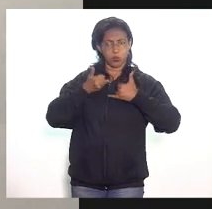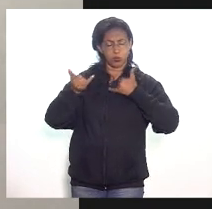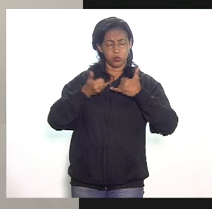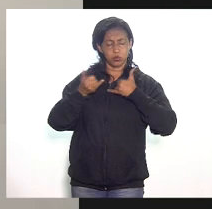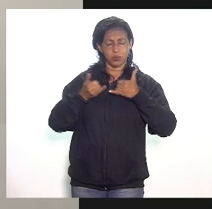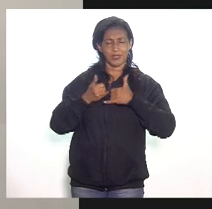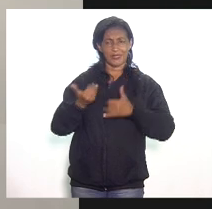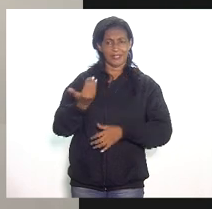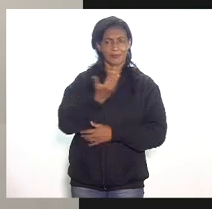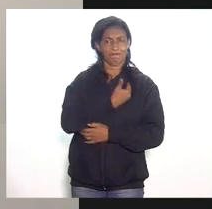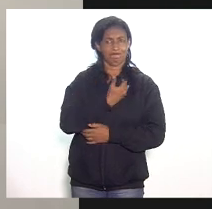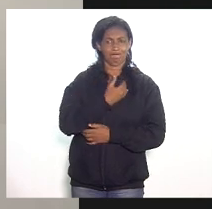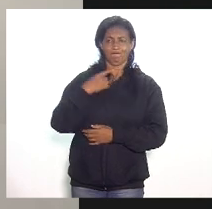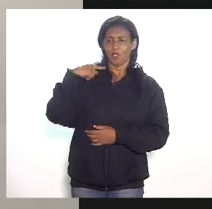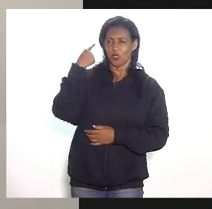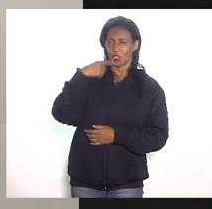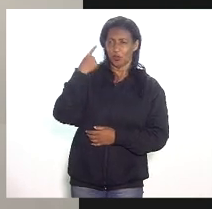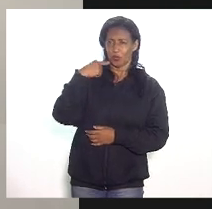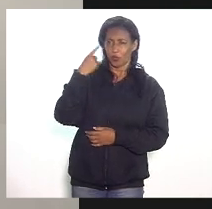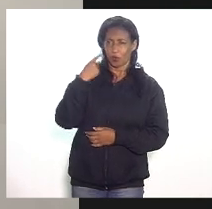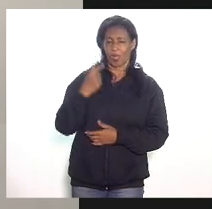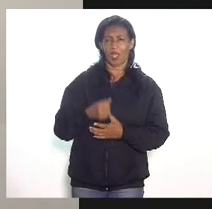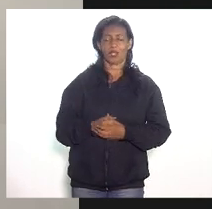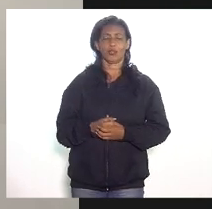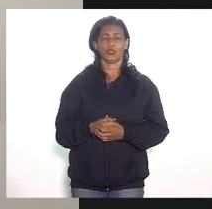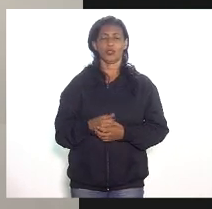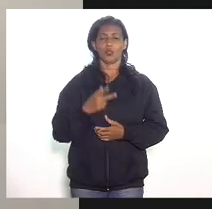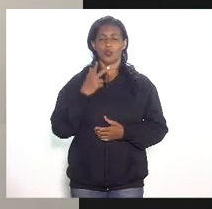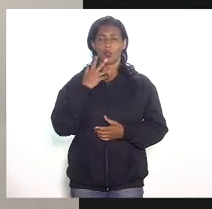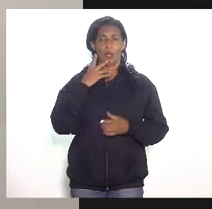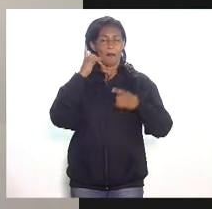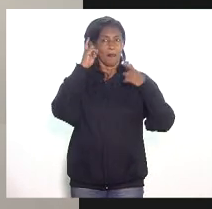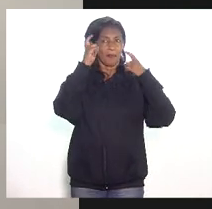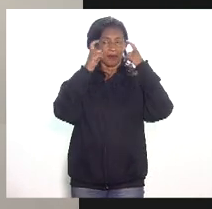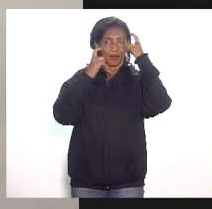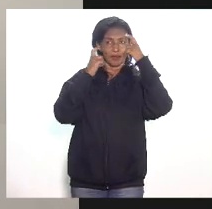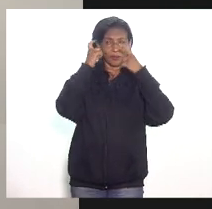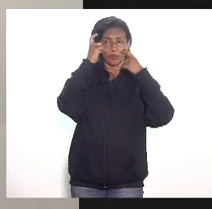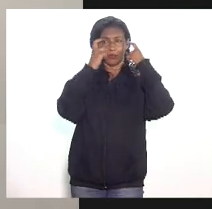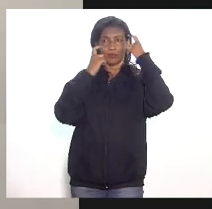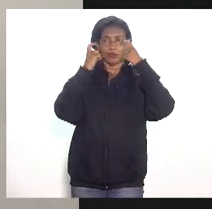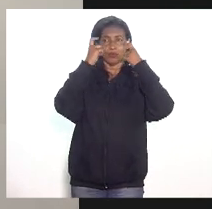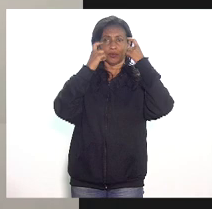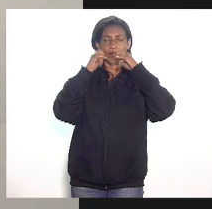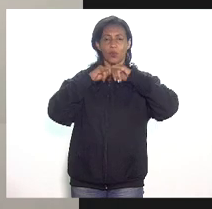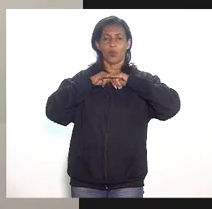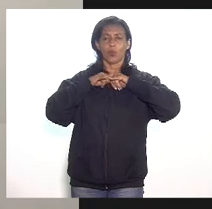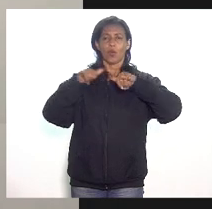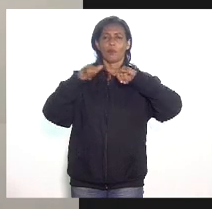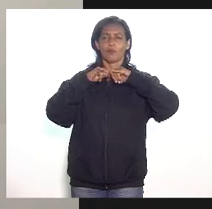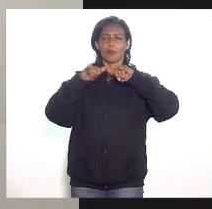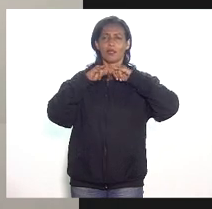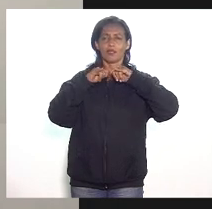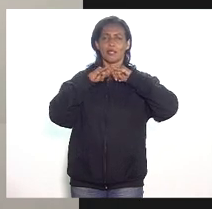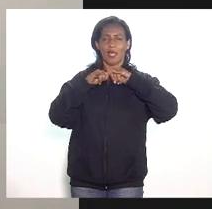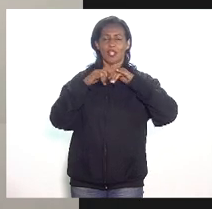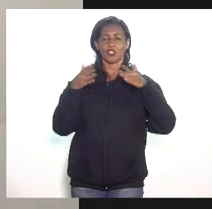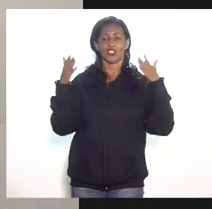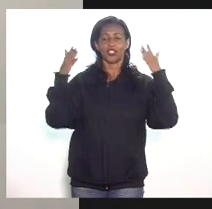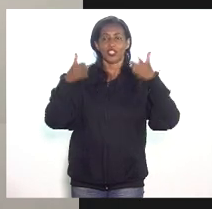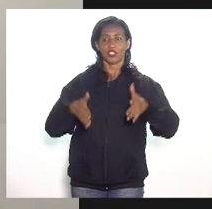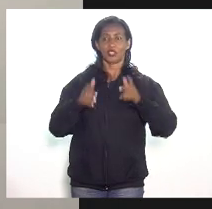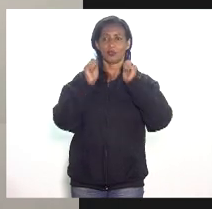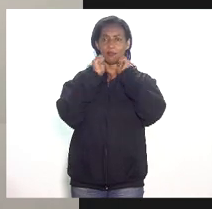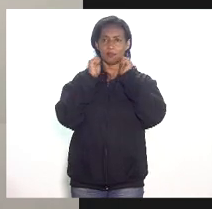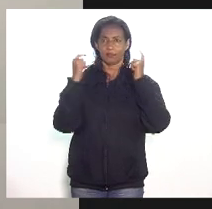advogados com relação à preocupação à mensagem que chega a esta casa. A